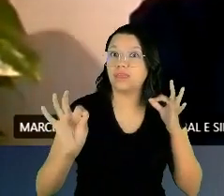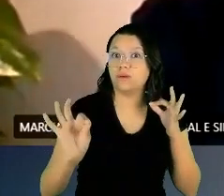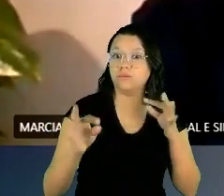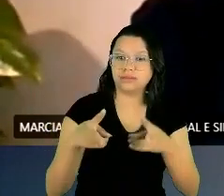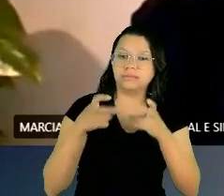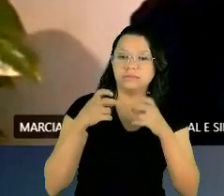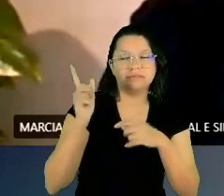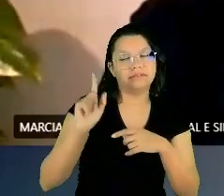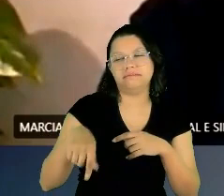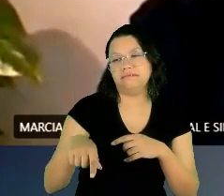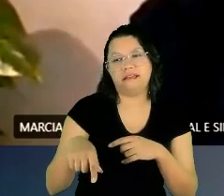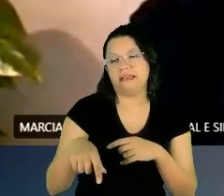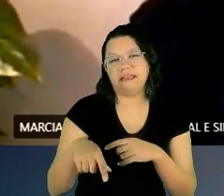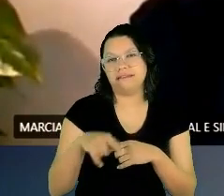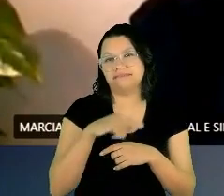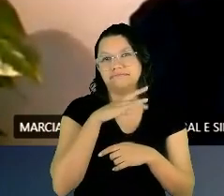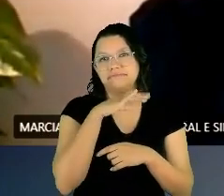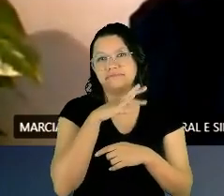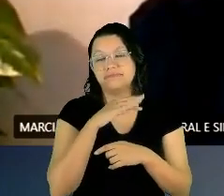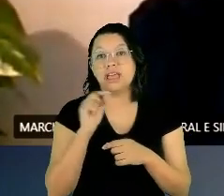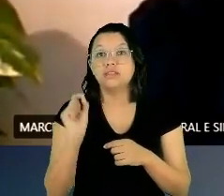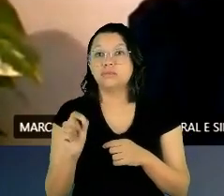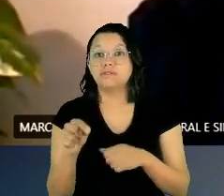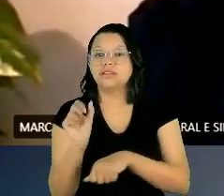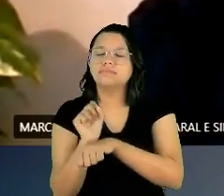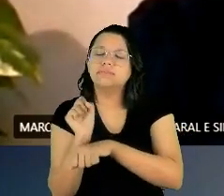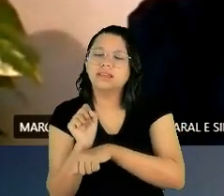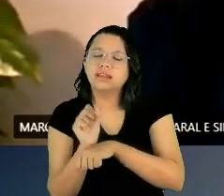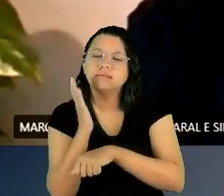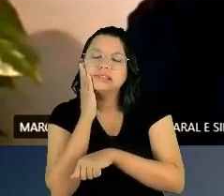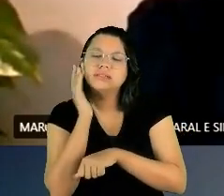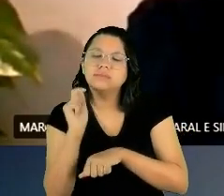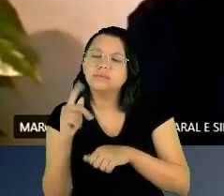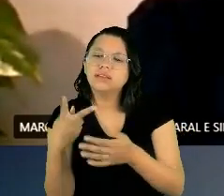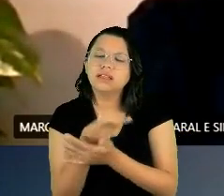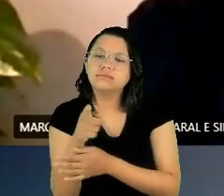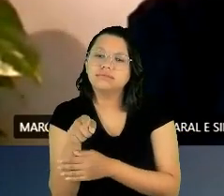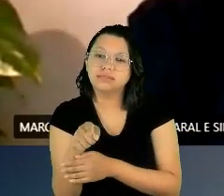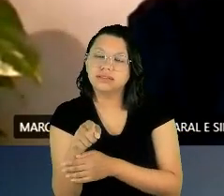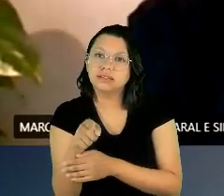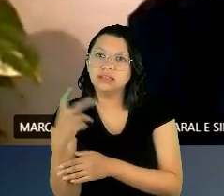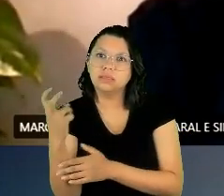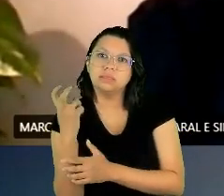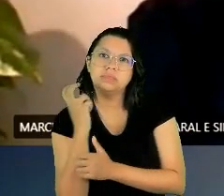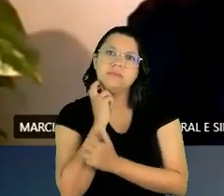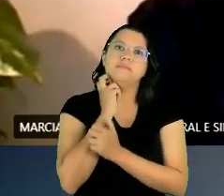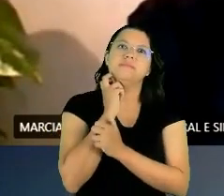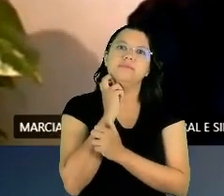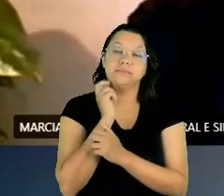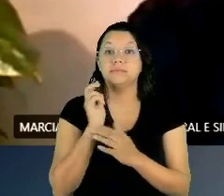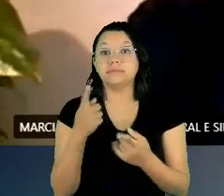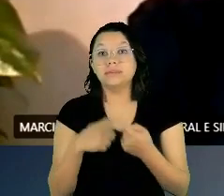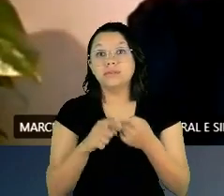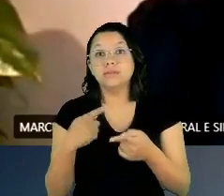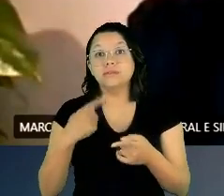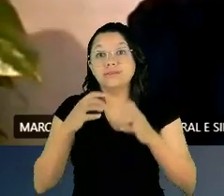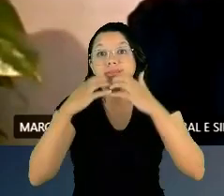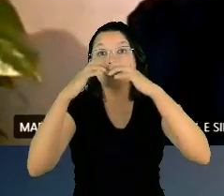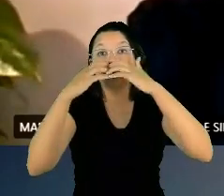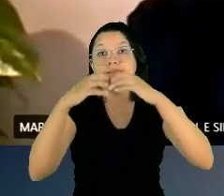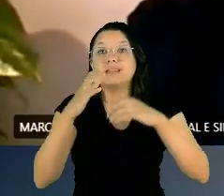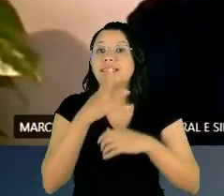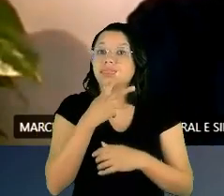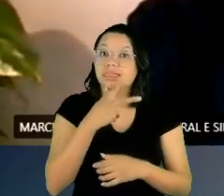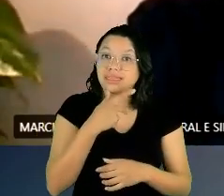uma lagartixa, do que ser picado e envenenado por uma cobra, porque você ficou esperando saber o que era. Porque o nosso cérebro é